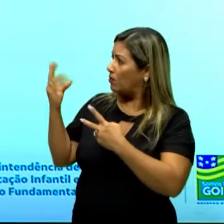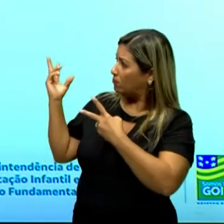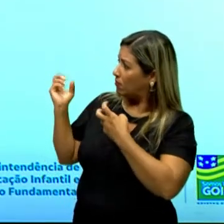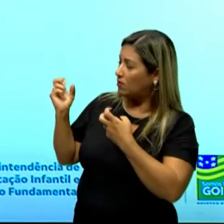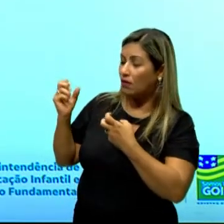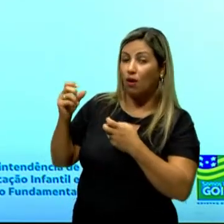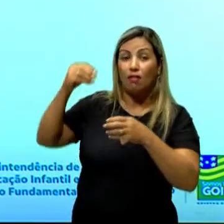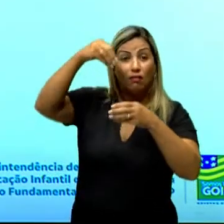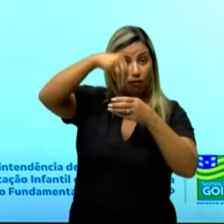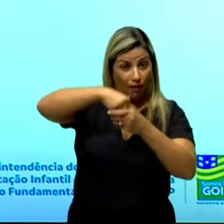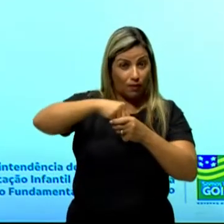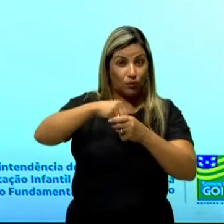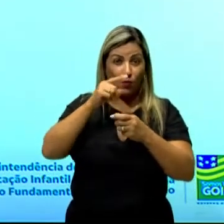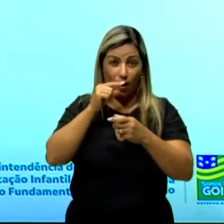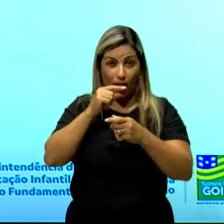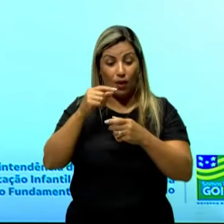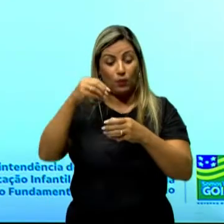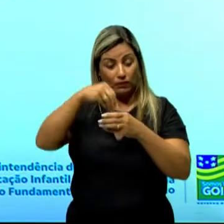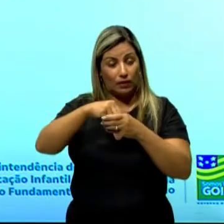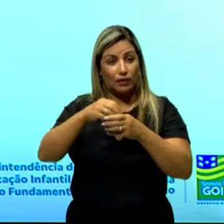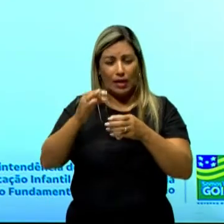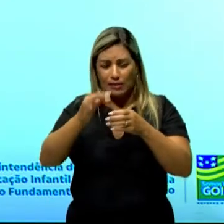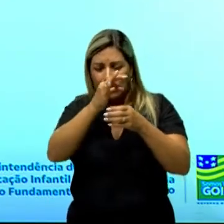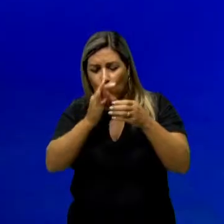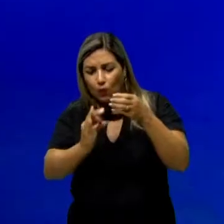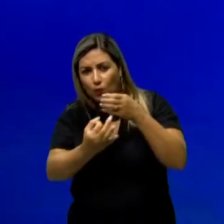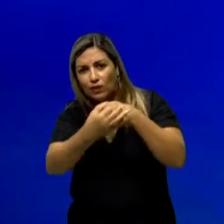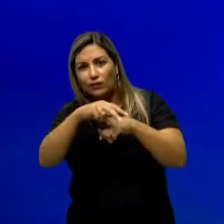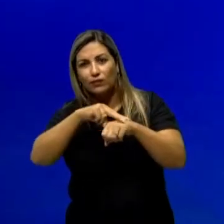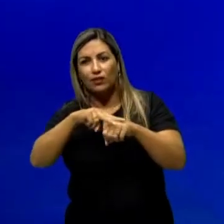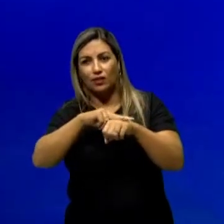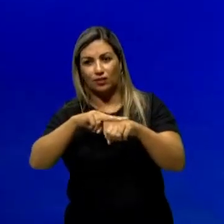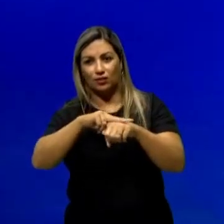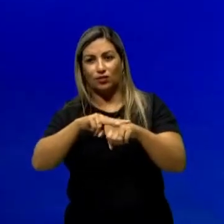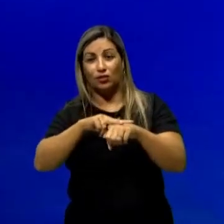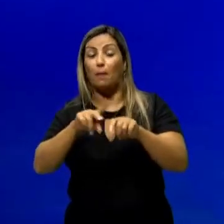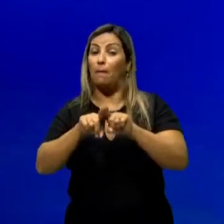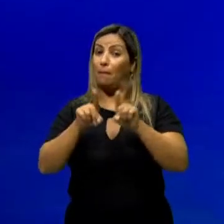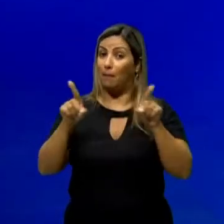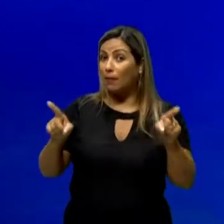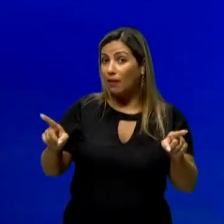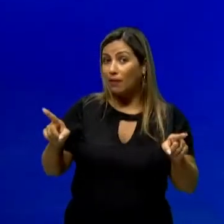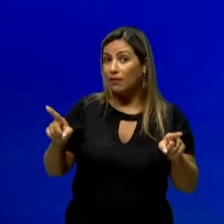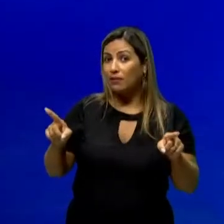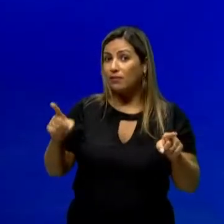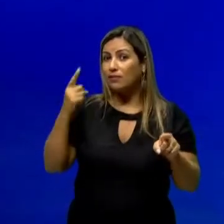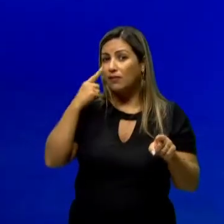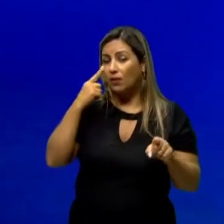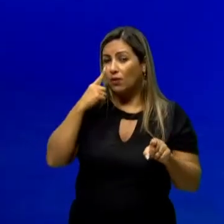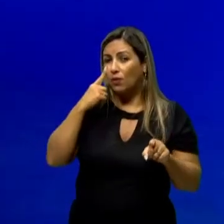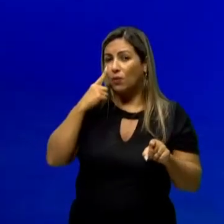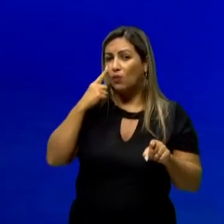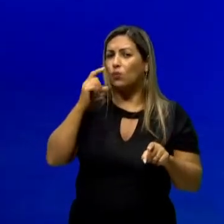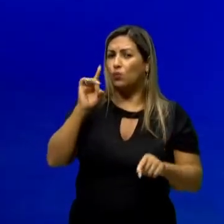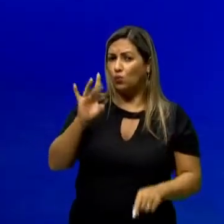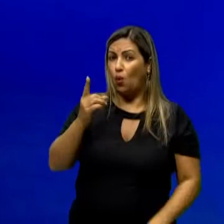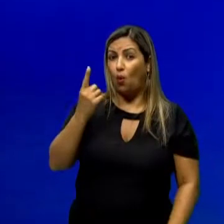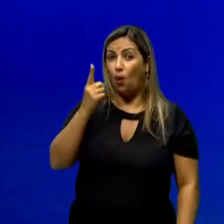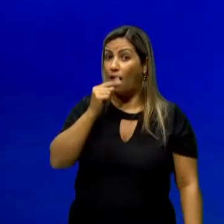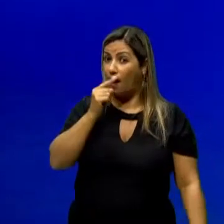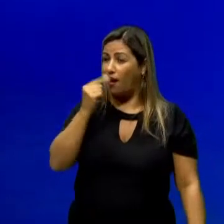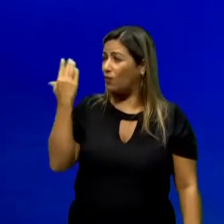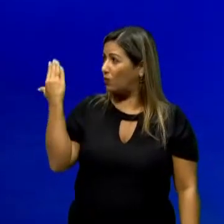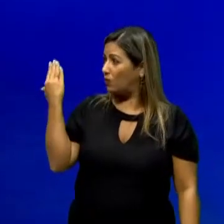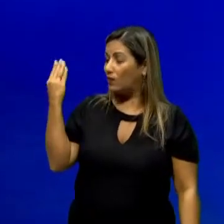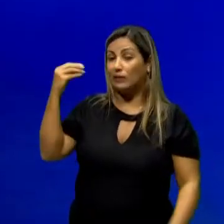essas azeitonas e as azeitonas propriamente ditas. Entretanto, quando eu considero somente o